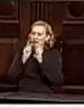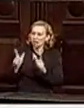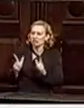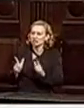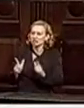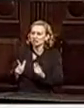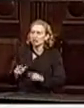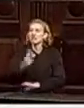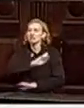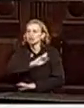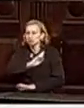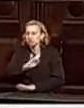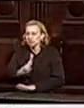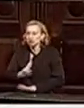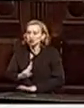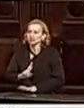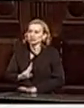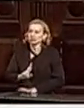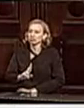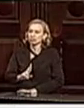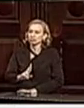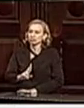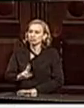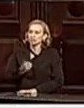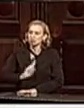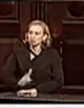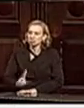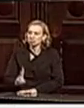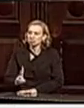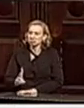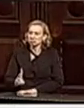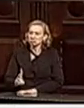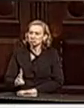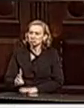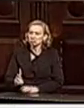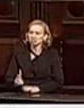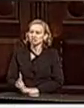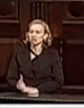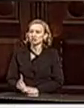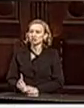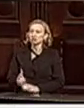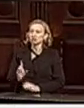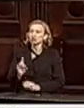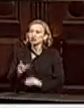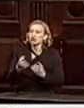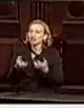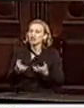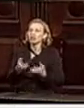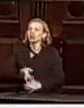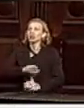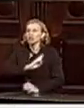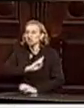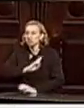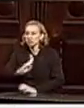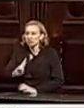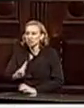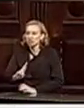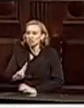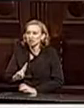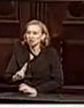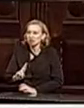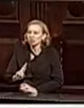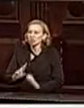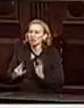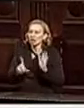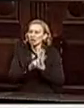respeitando o regimento interno. Nós não queremos nada mais, nada menos do que isto: respeito ao regimento interno da